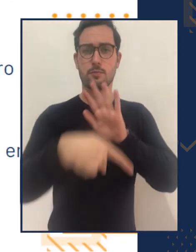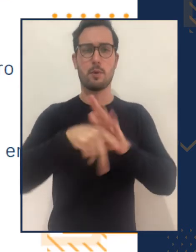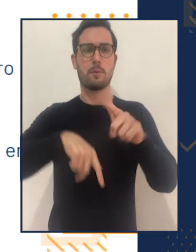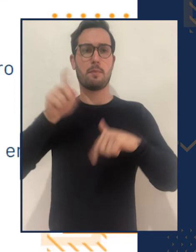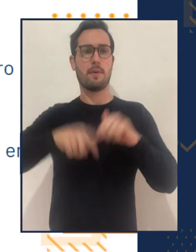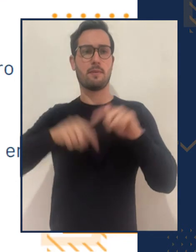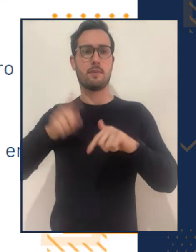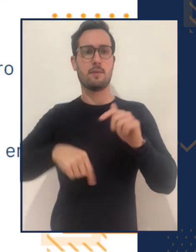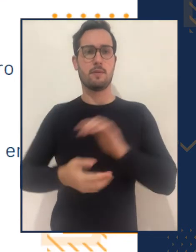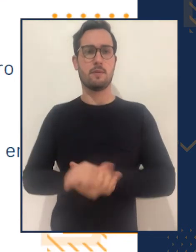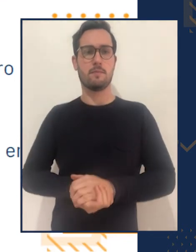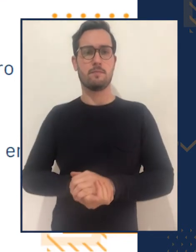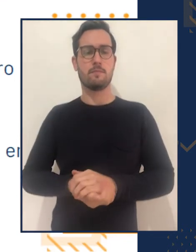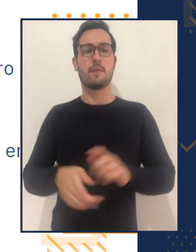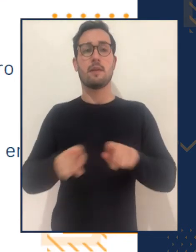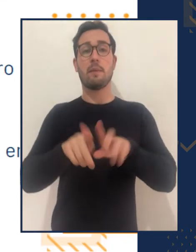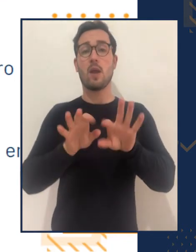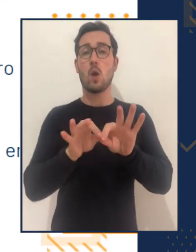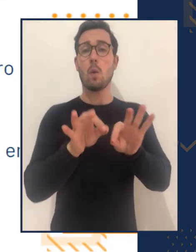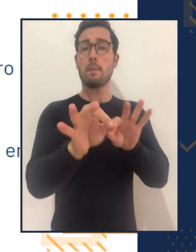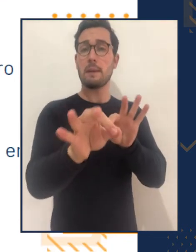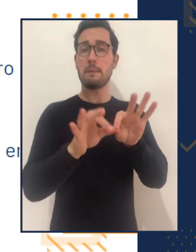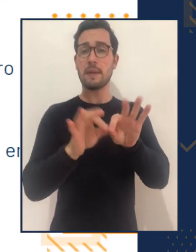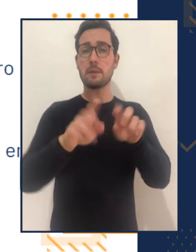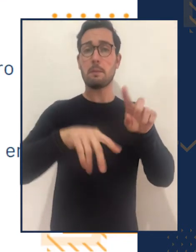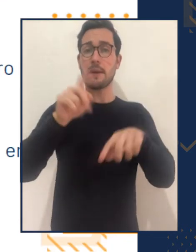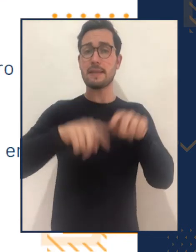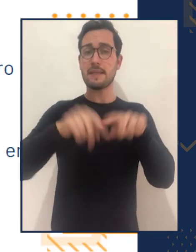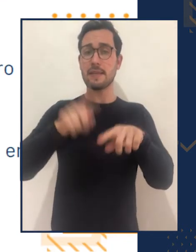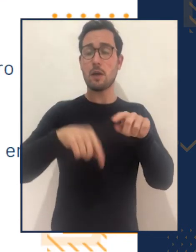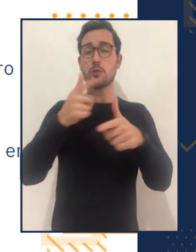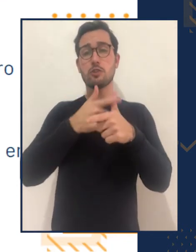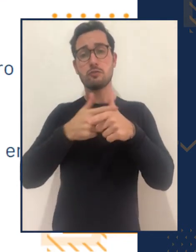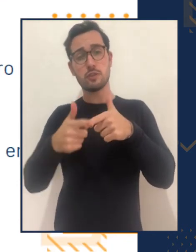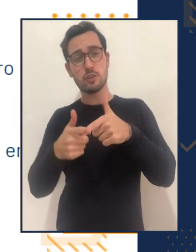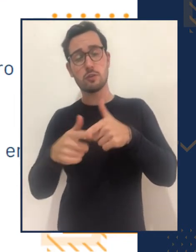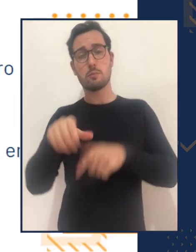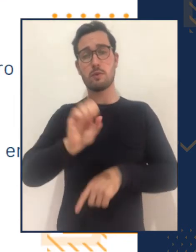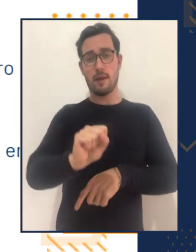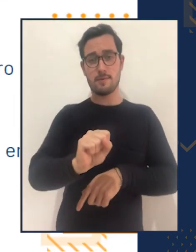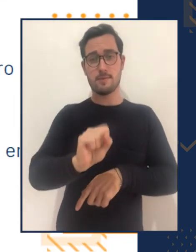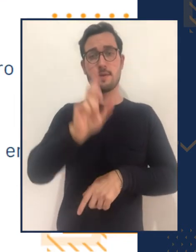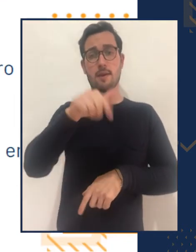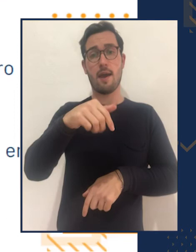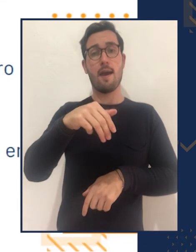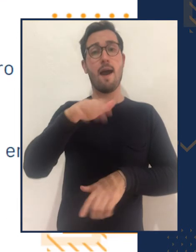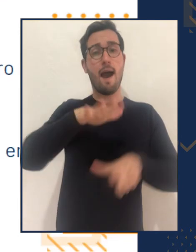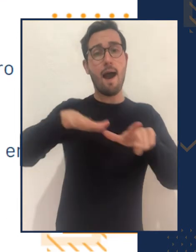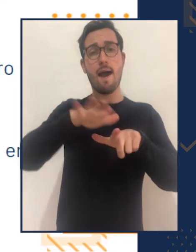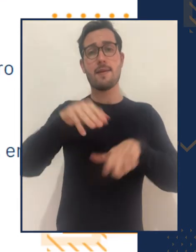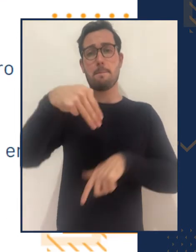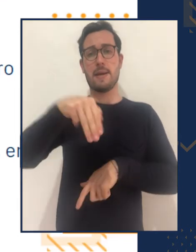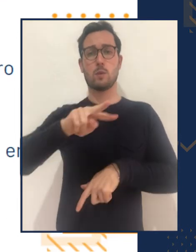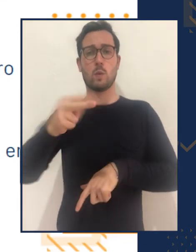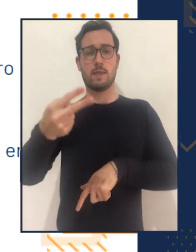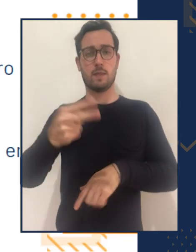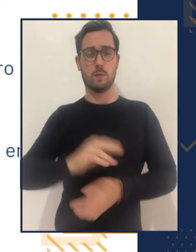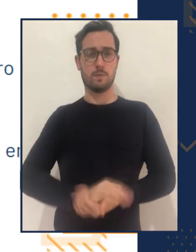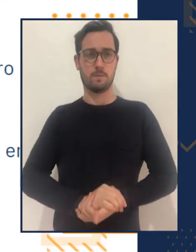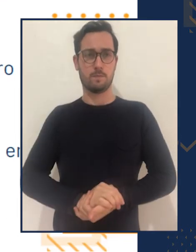uma constante relacionada ao material, o comprimento desse material dividido por S, que é a área em metros